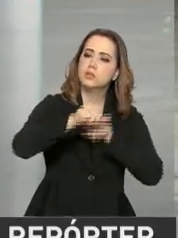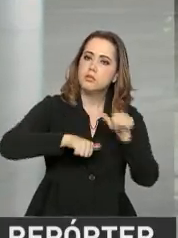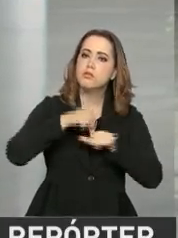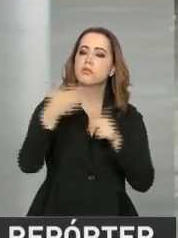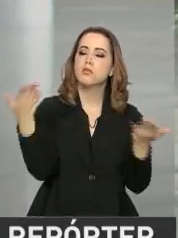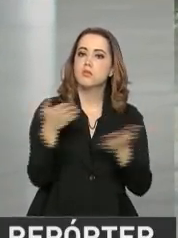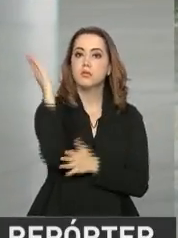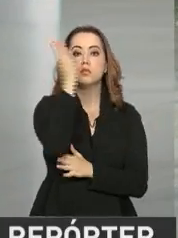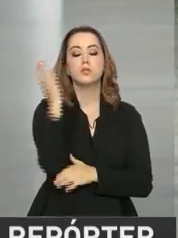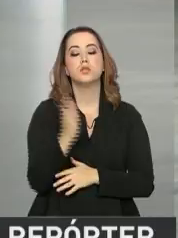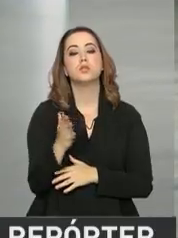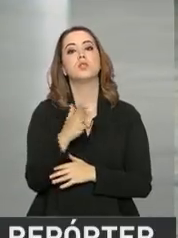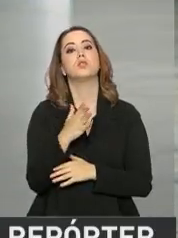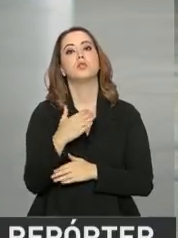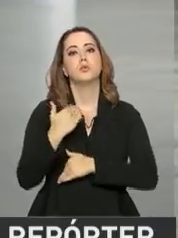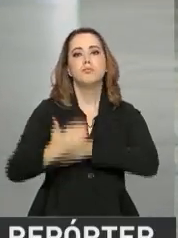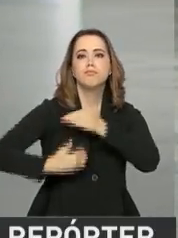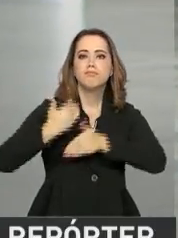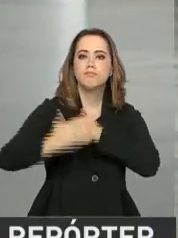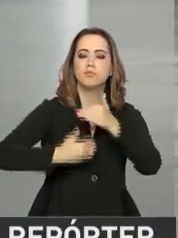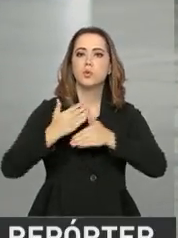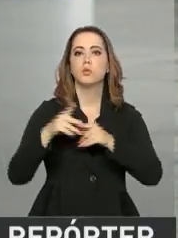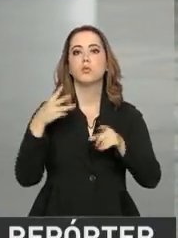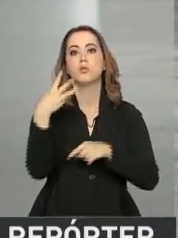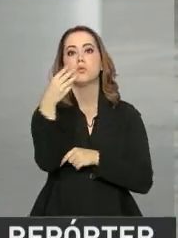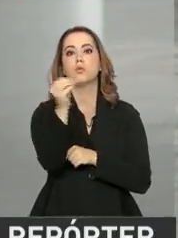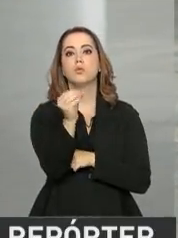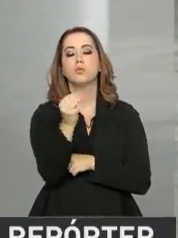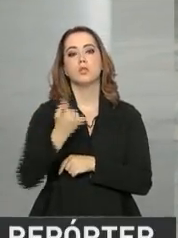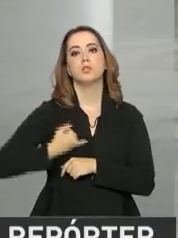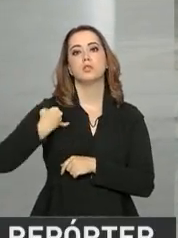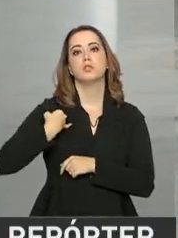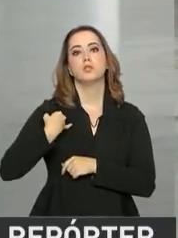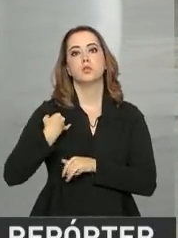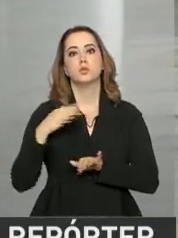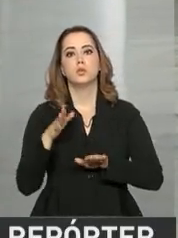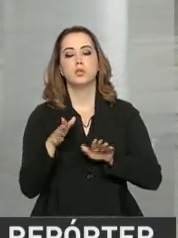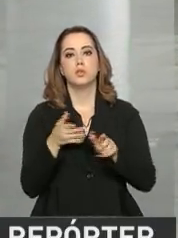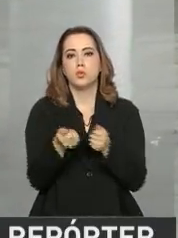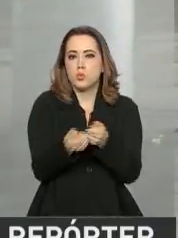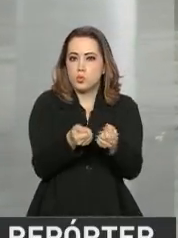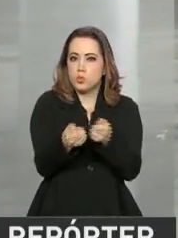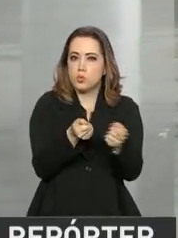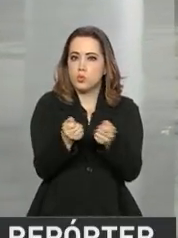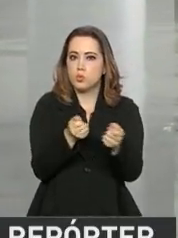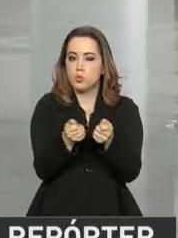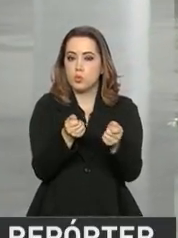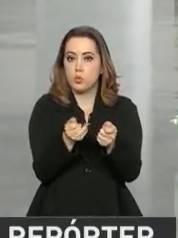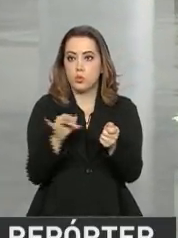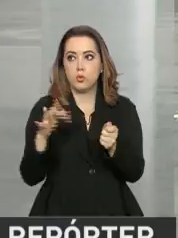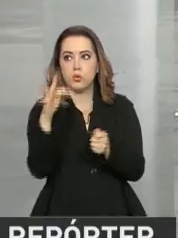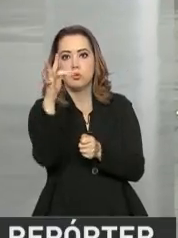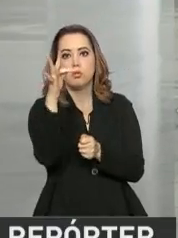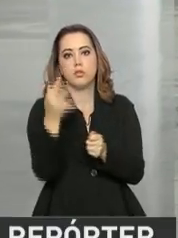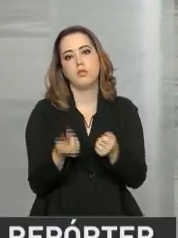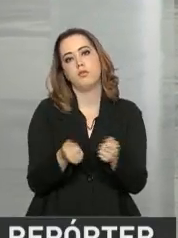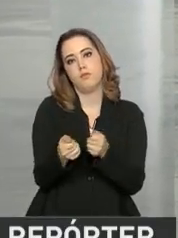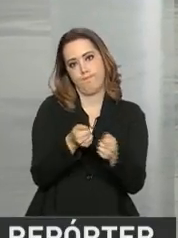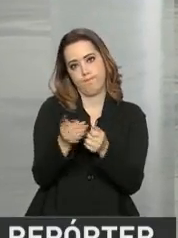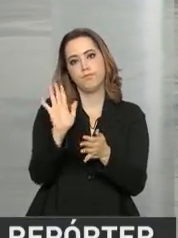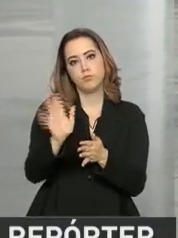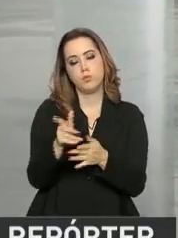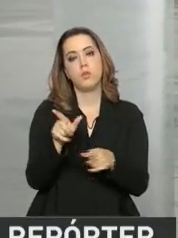nesses últimos 30 anos Como por exemplo o controle da inflação apesar dos Desafios que ainda permanecem como